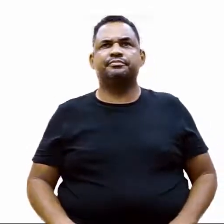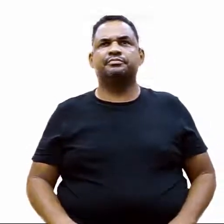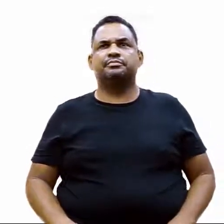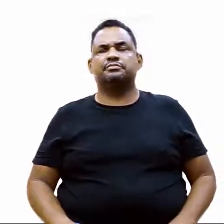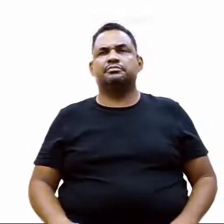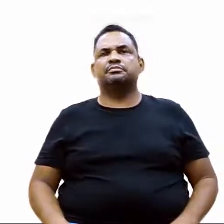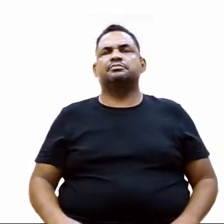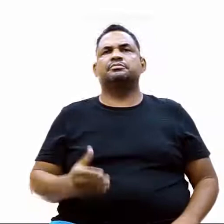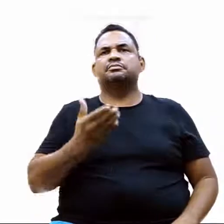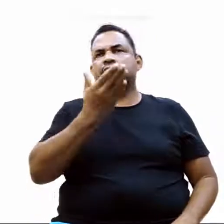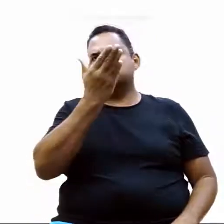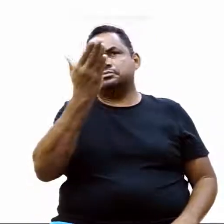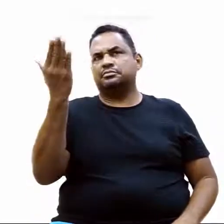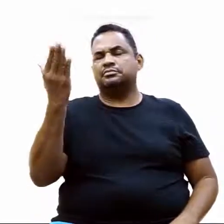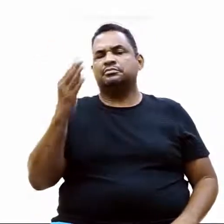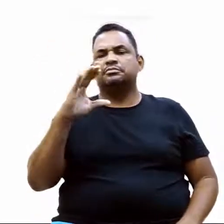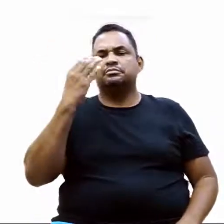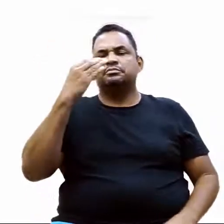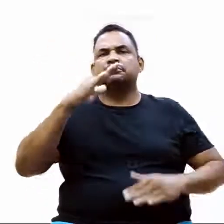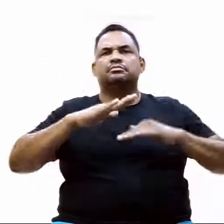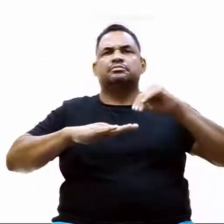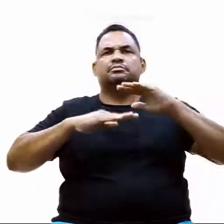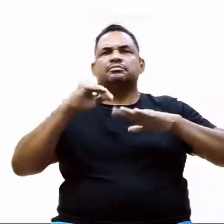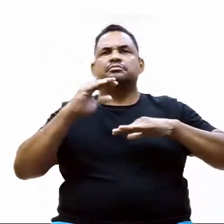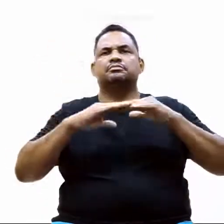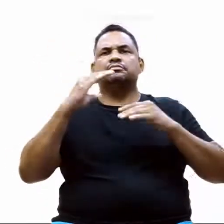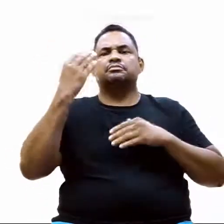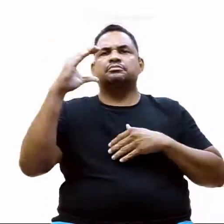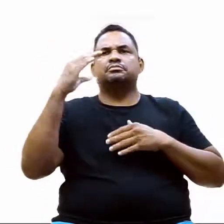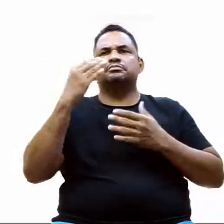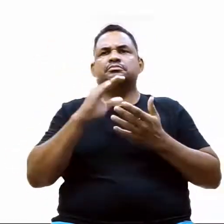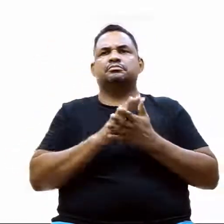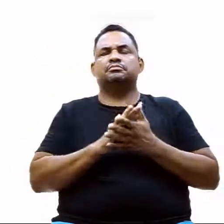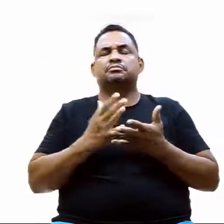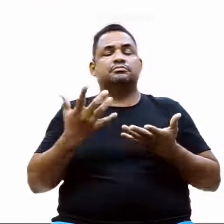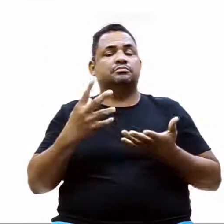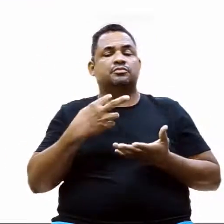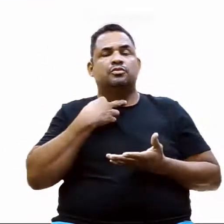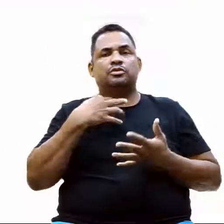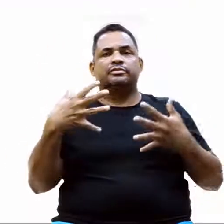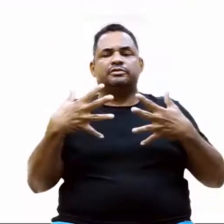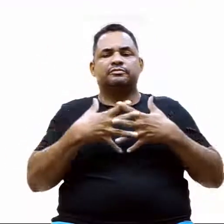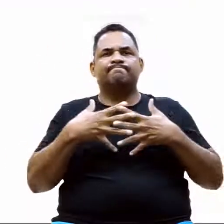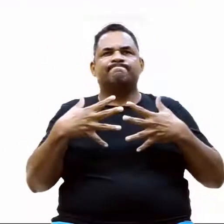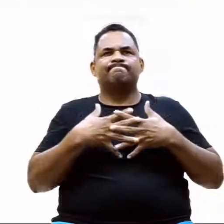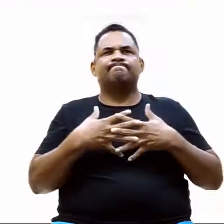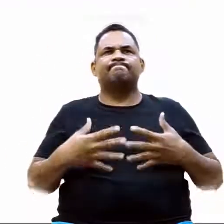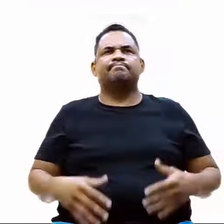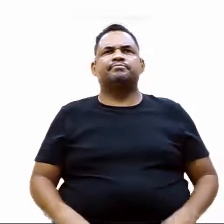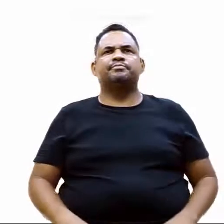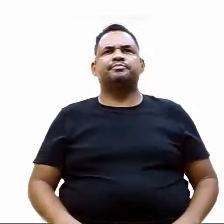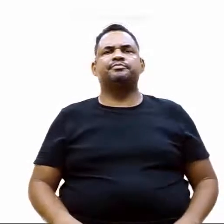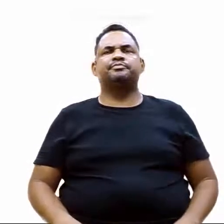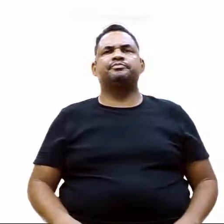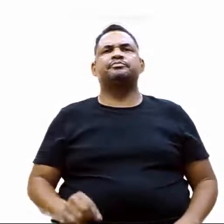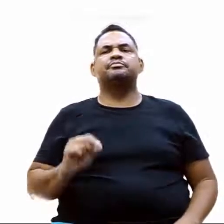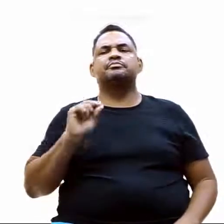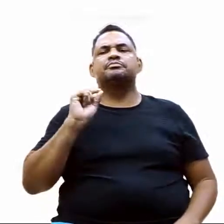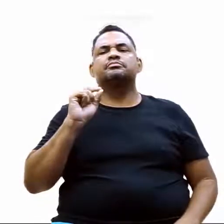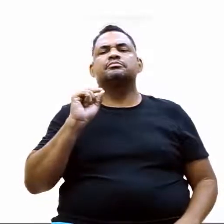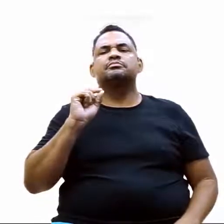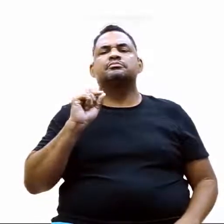é do cientista Proust. Você não pode confundir. E o que diz, o